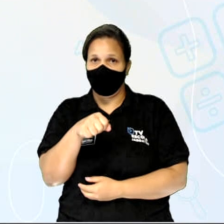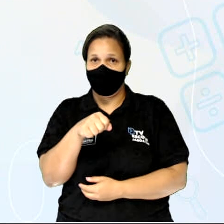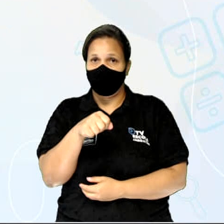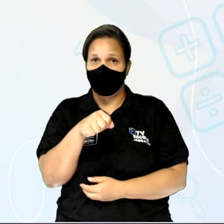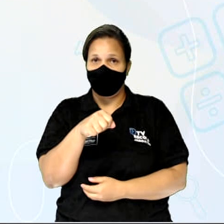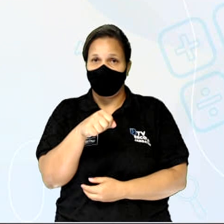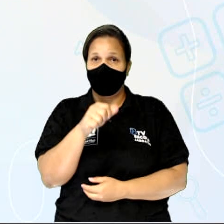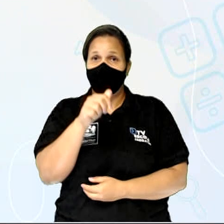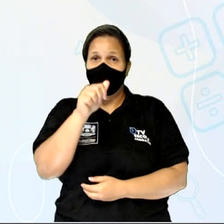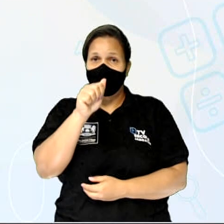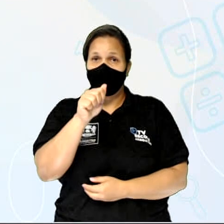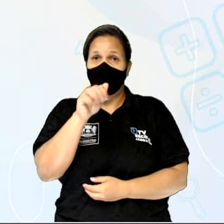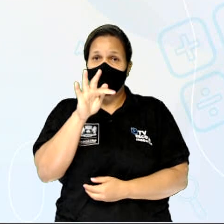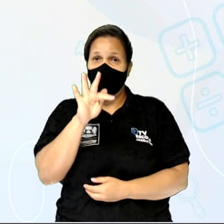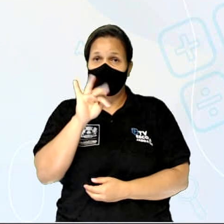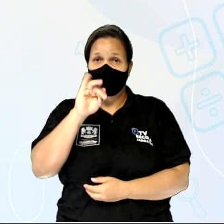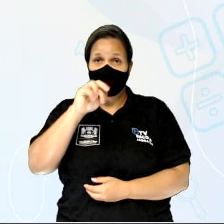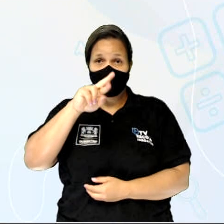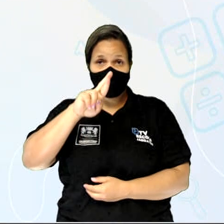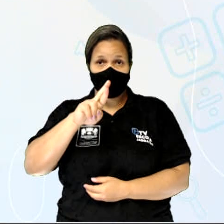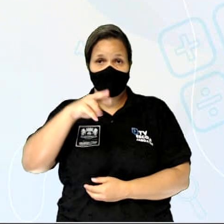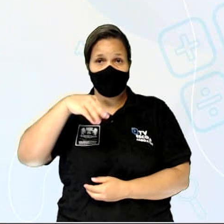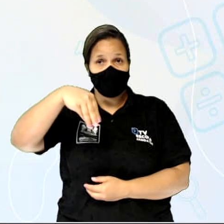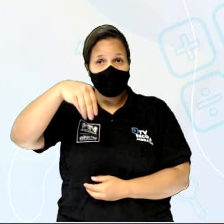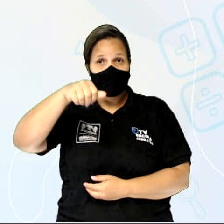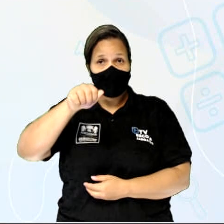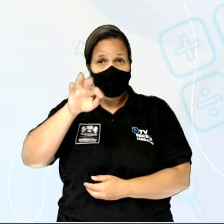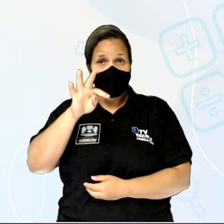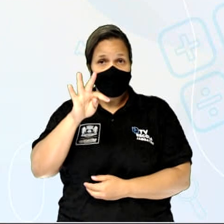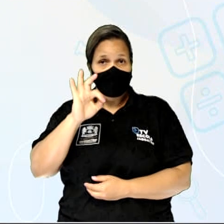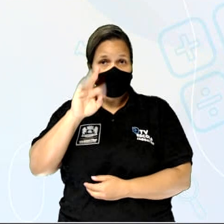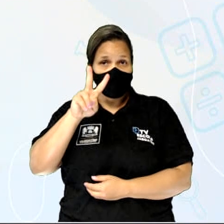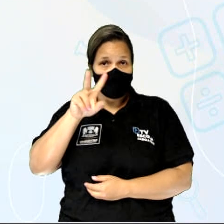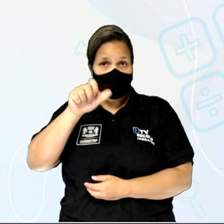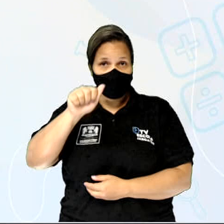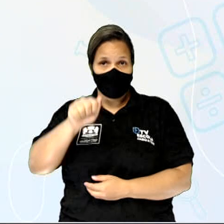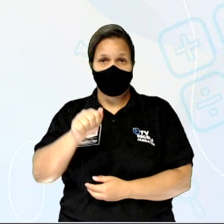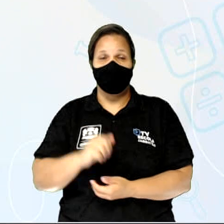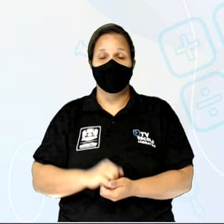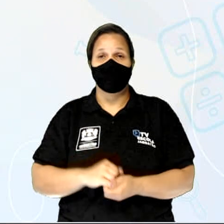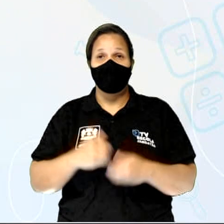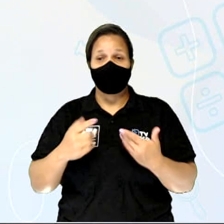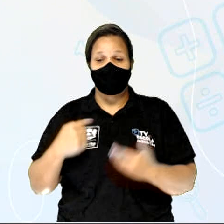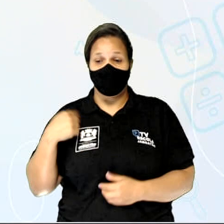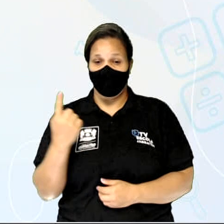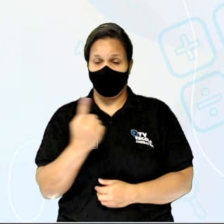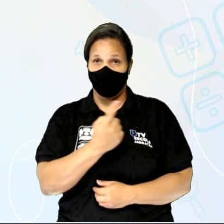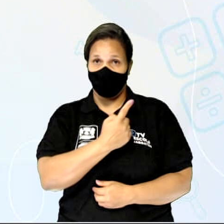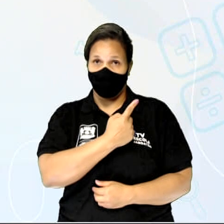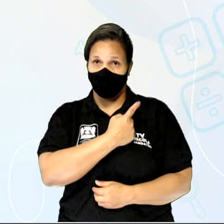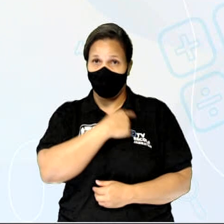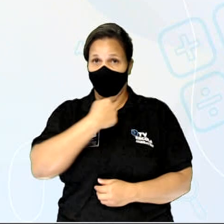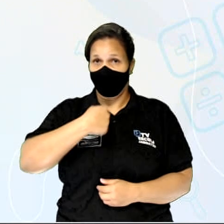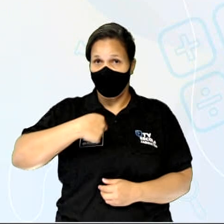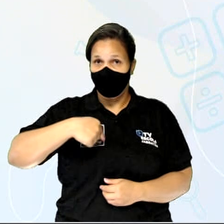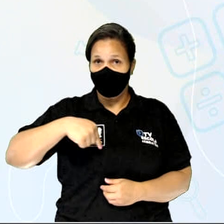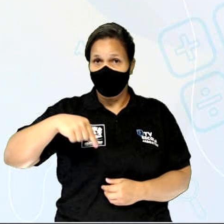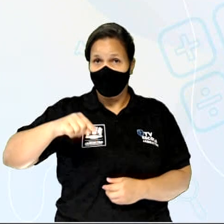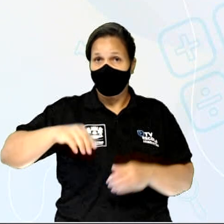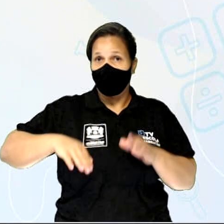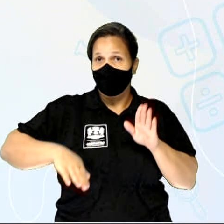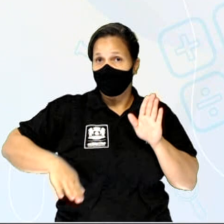we will go to the beach if it doesn't rain. Ou seja, nós iremos à praia, nesse caso eu estou falando de